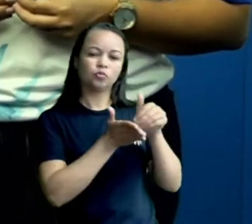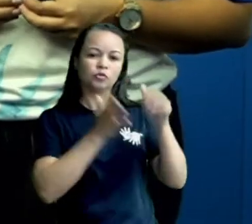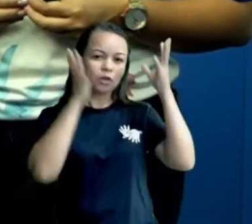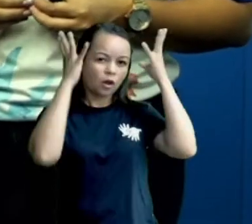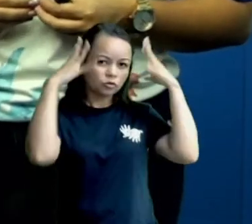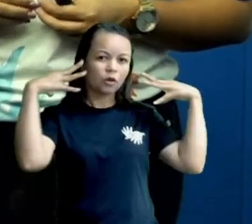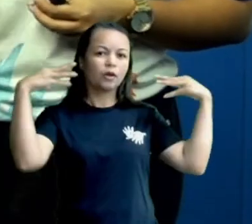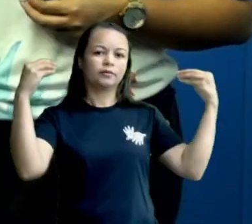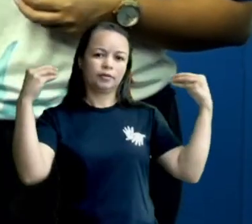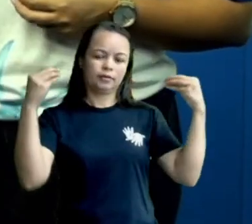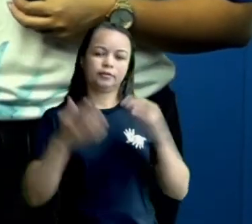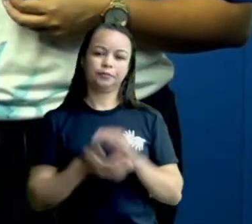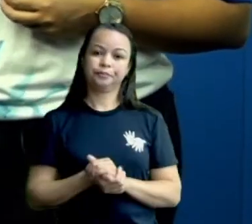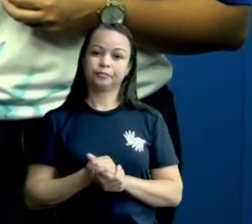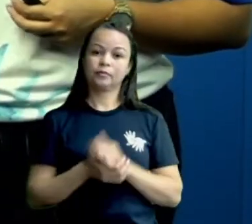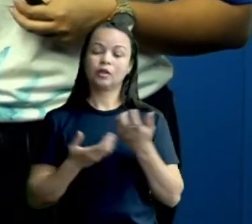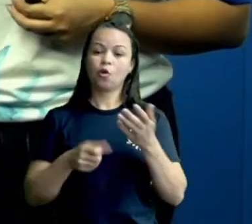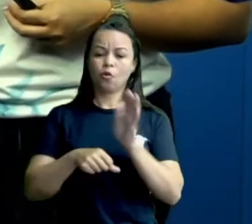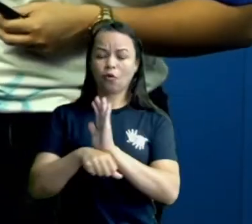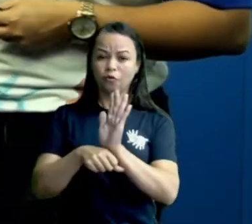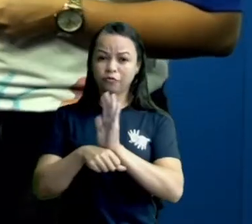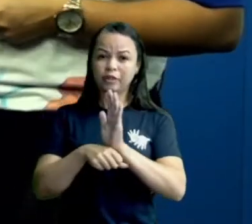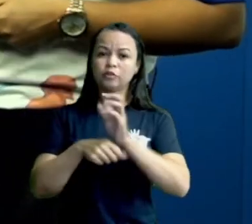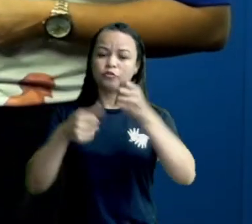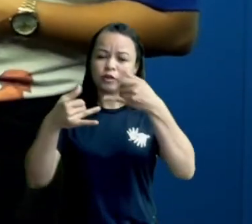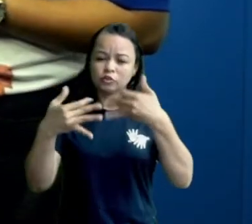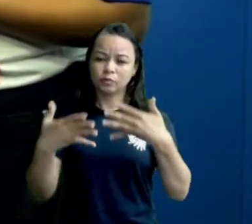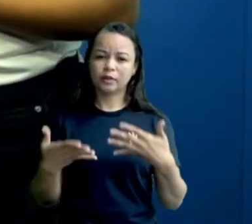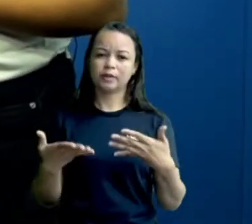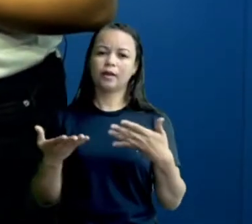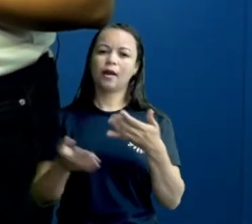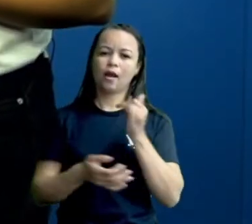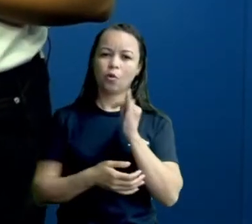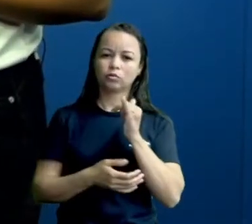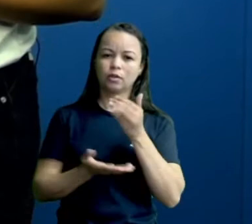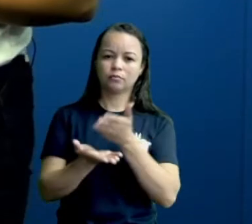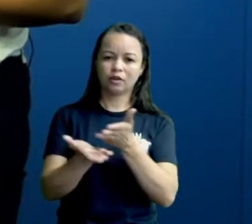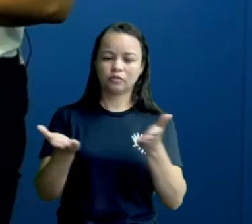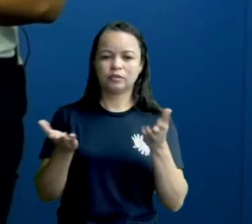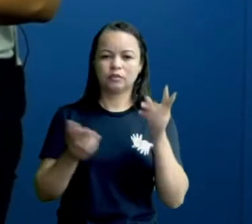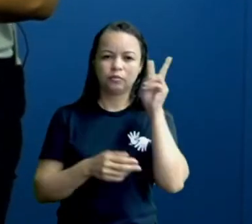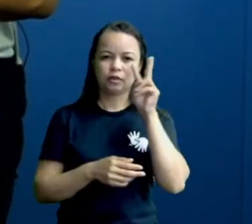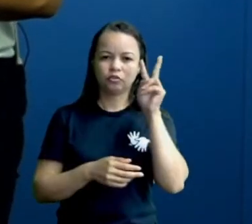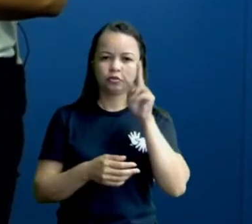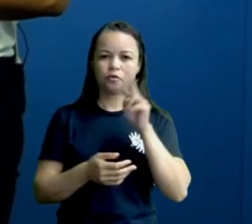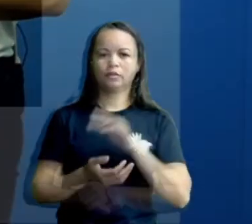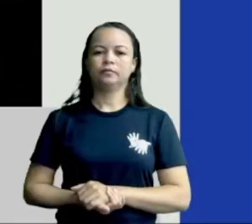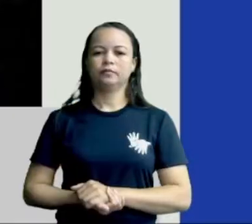terras brasileiras. Aí o vídeo vai contar um pouquinho para vocês sobre essa história.